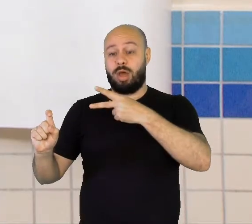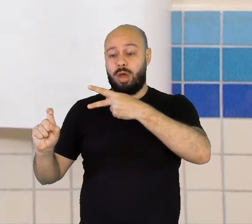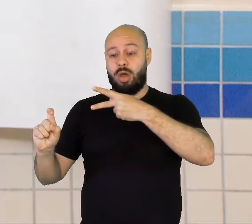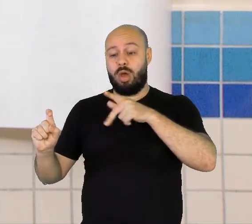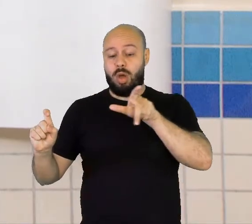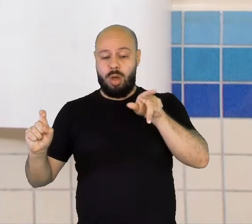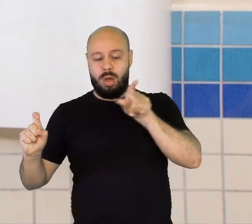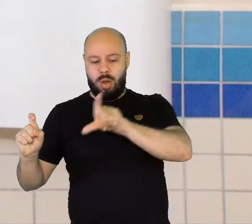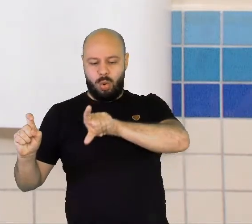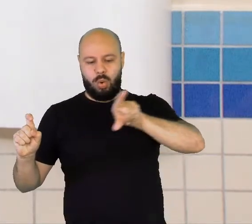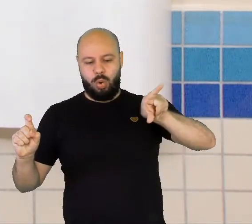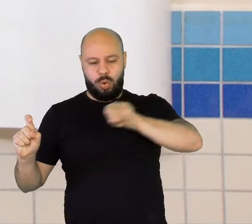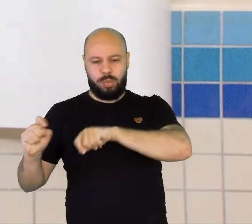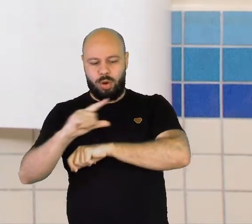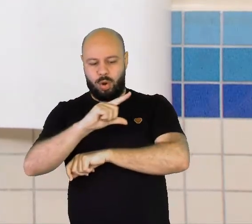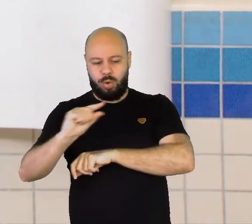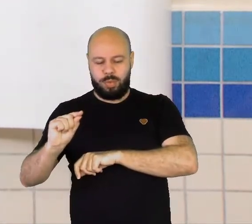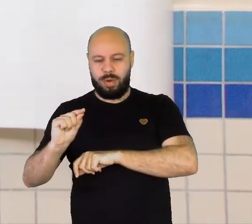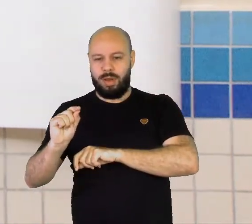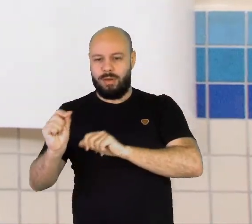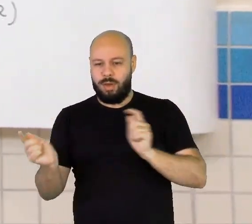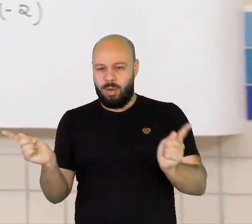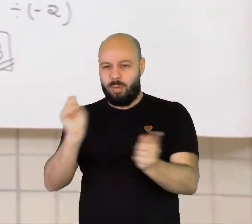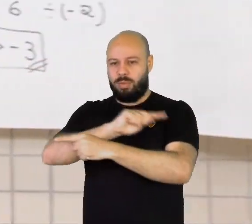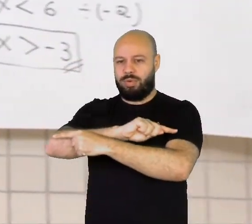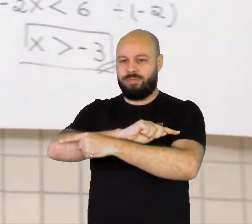menos 3.